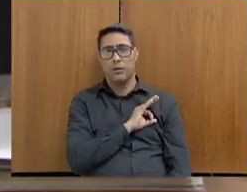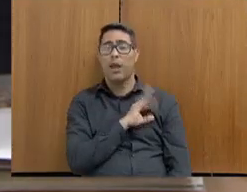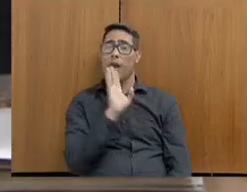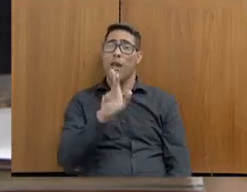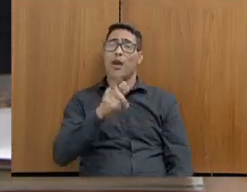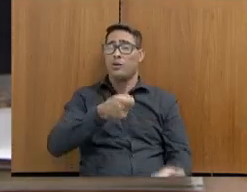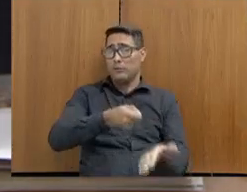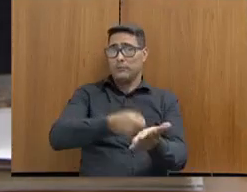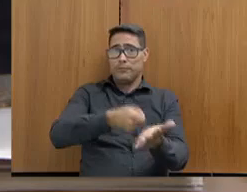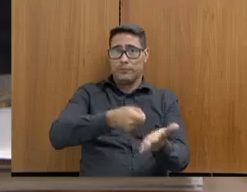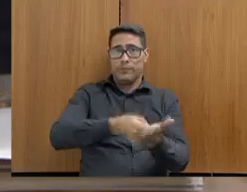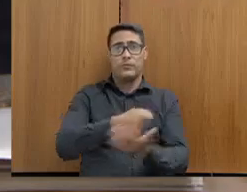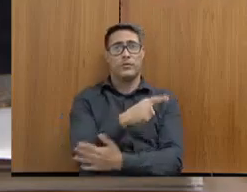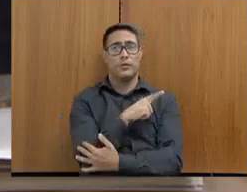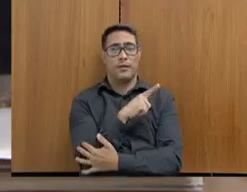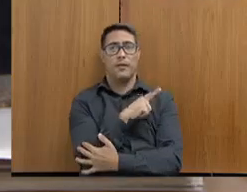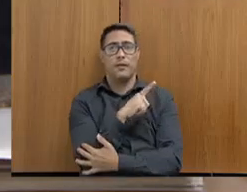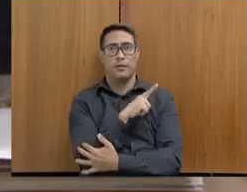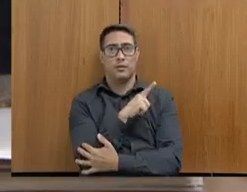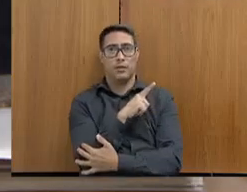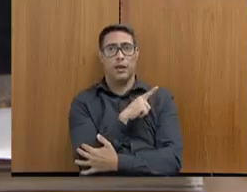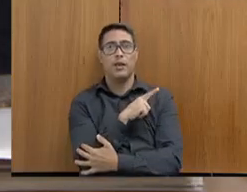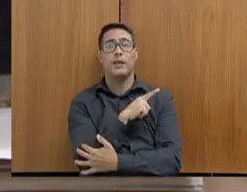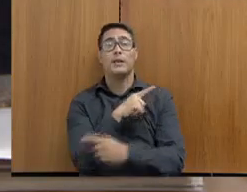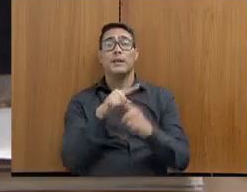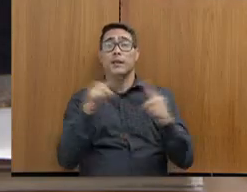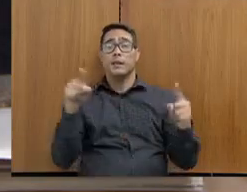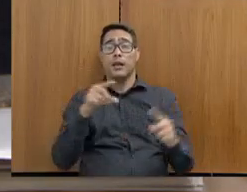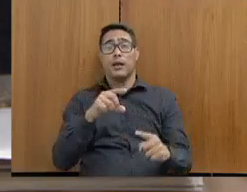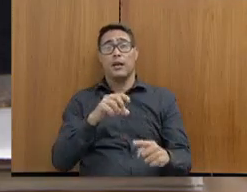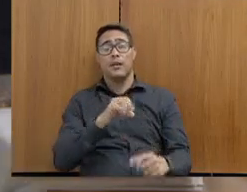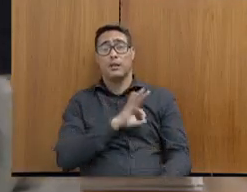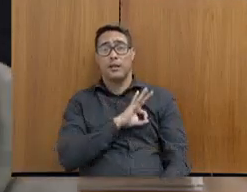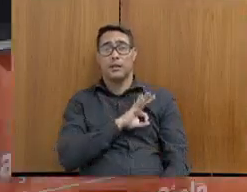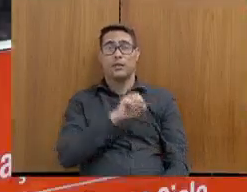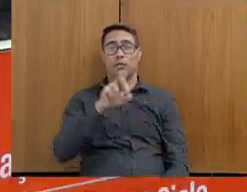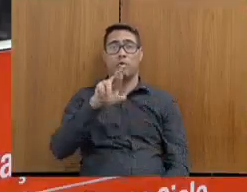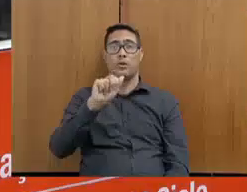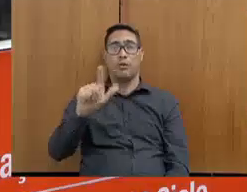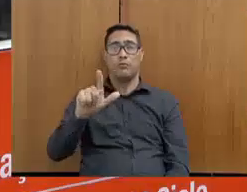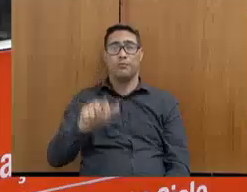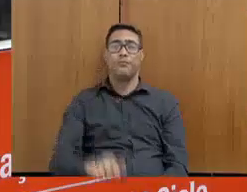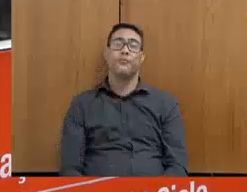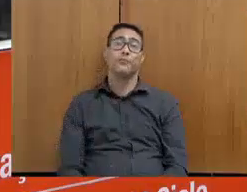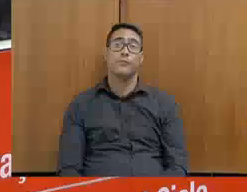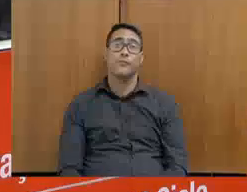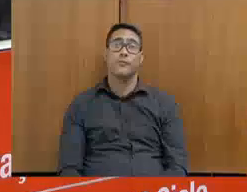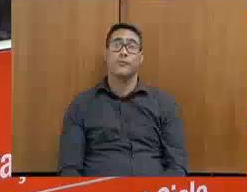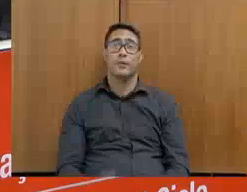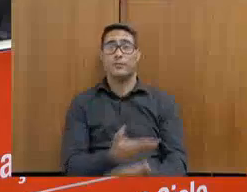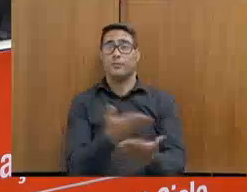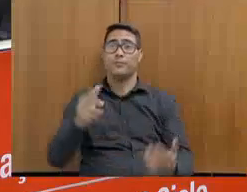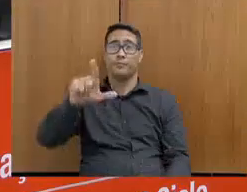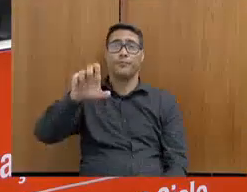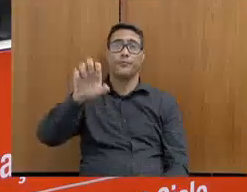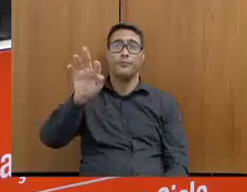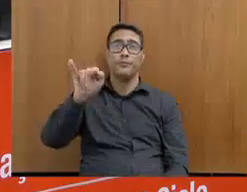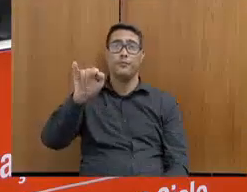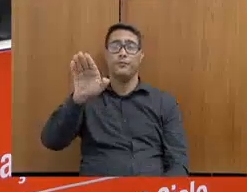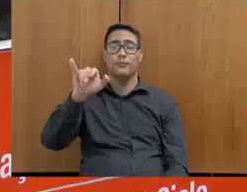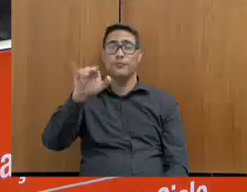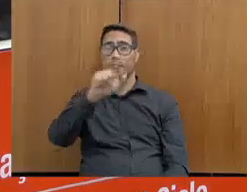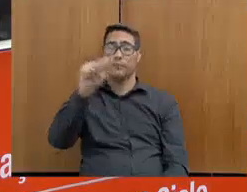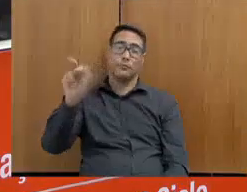lutando a pergunta mas nesse sentido das viaturas da delegacia Rural Muito obrigado passa a palavra Doutora Letícia passou